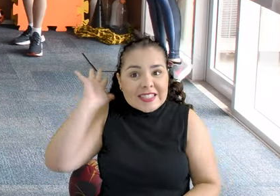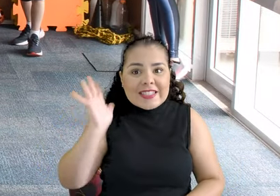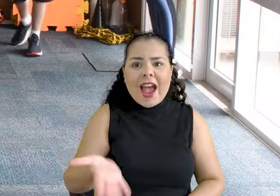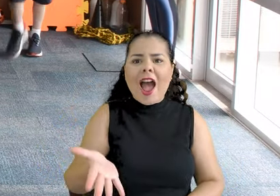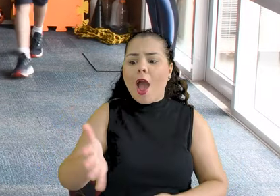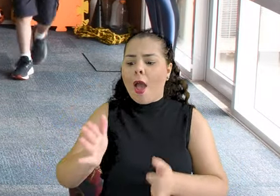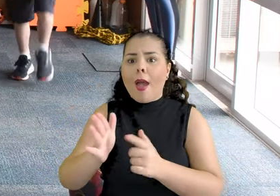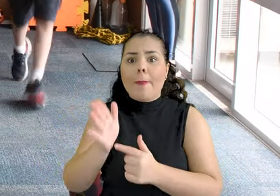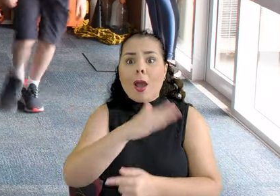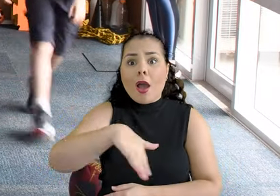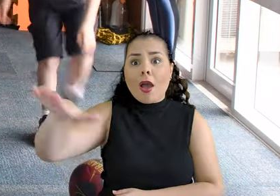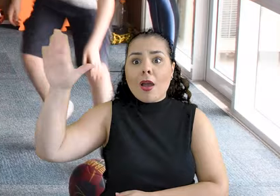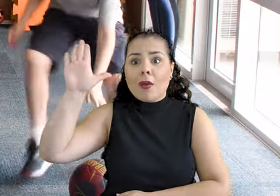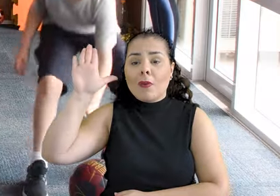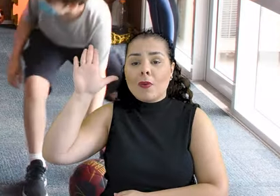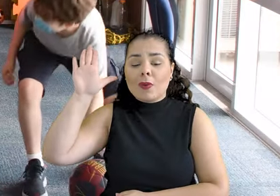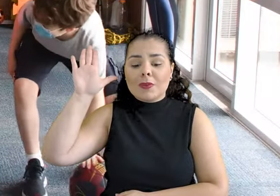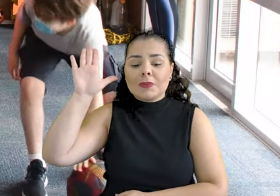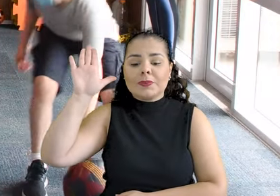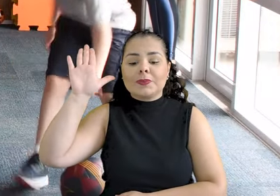Já! Mão direita.